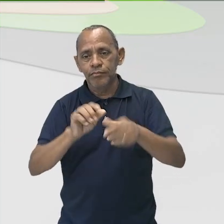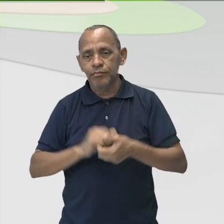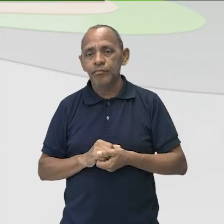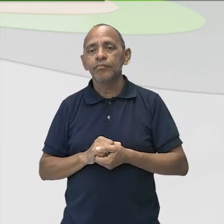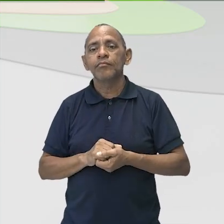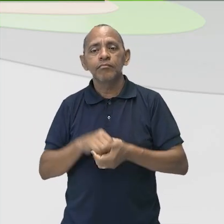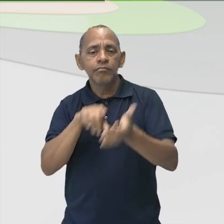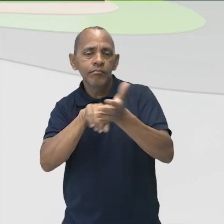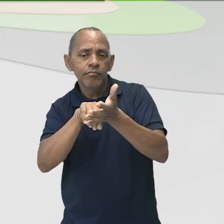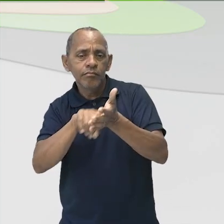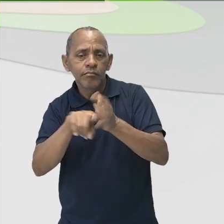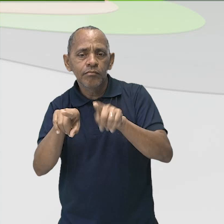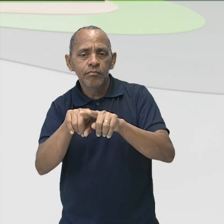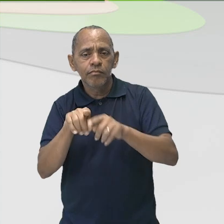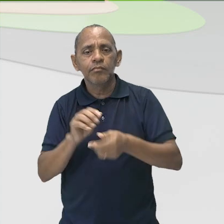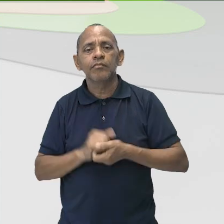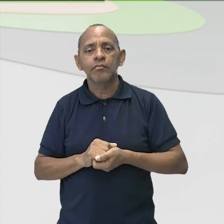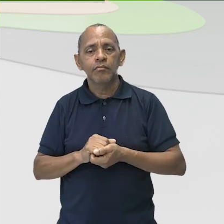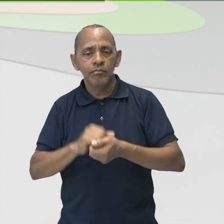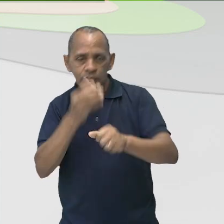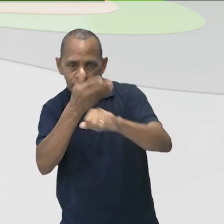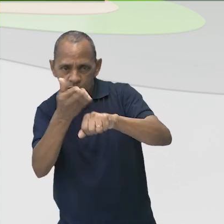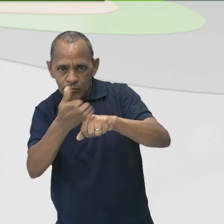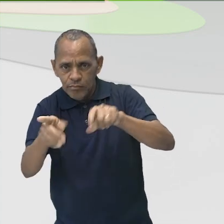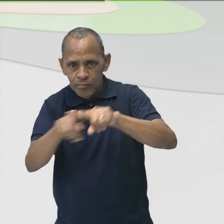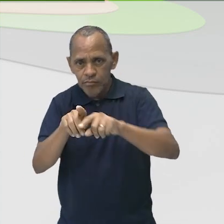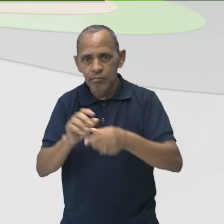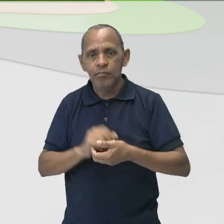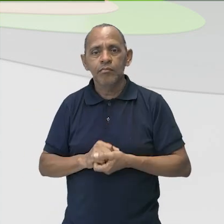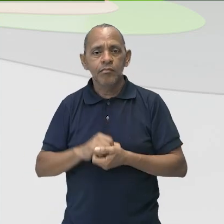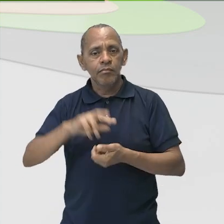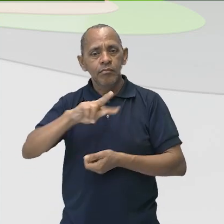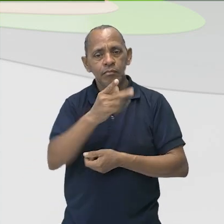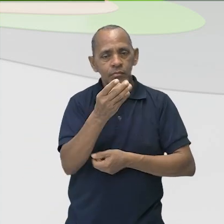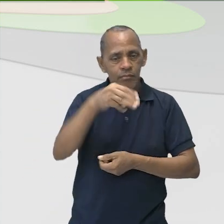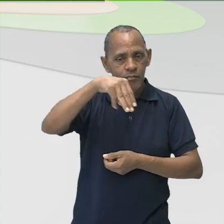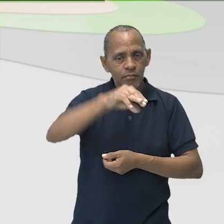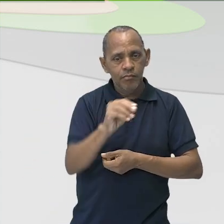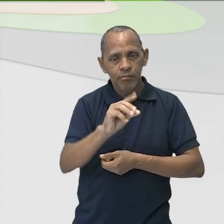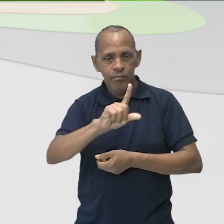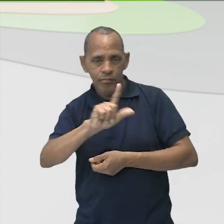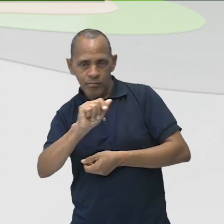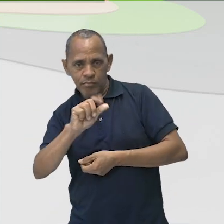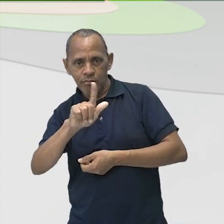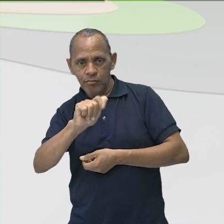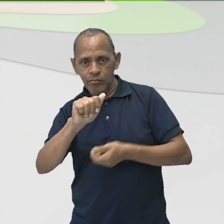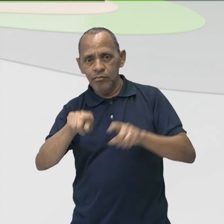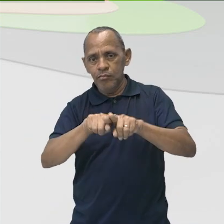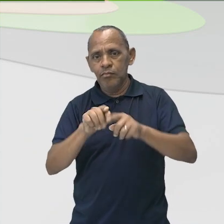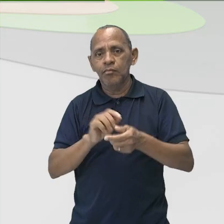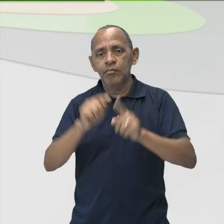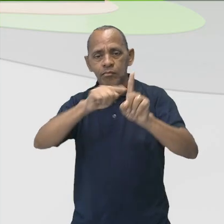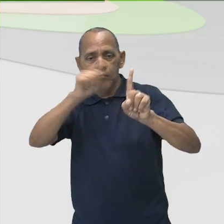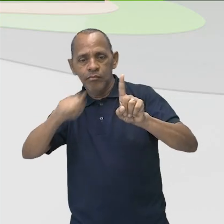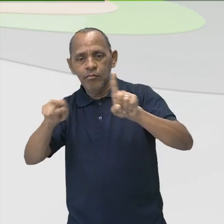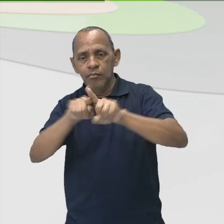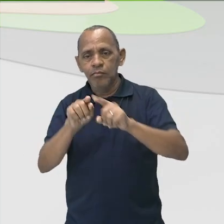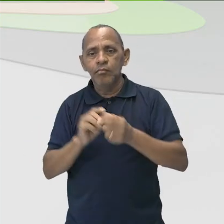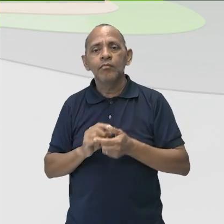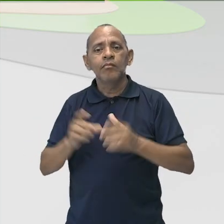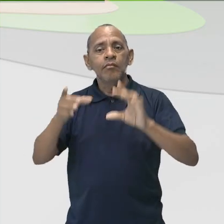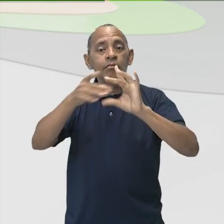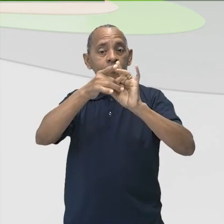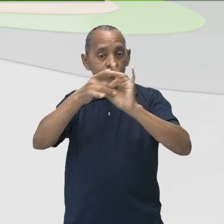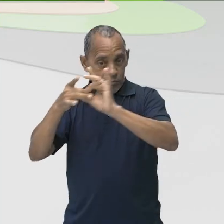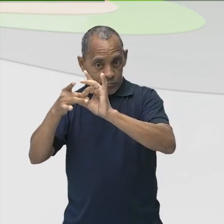desaparece, sendo verificada uma leve separação dos homólogos, mas eles ainda permanecem unidos como sequência de